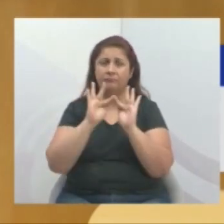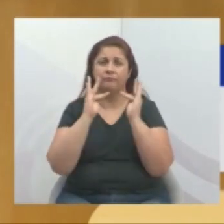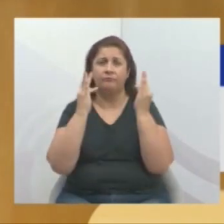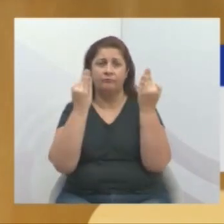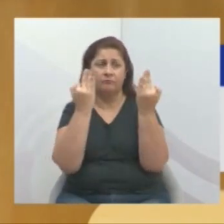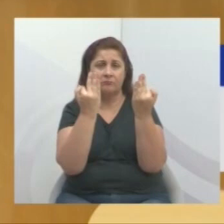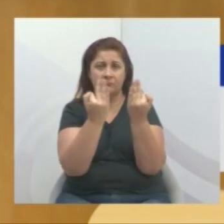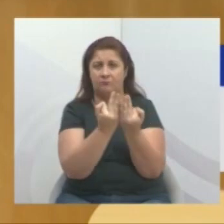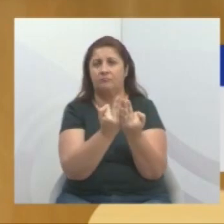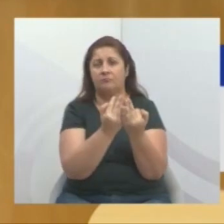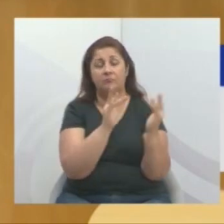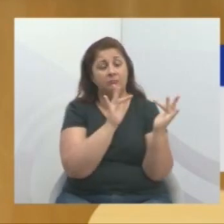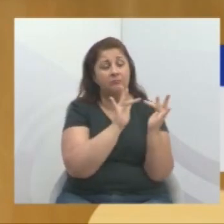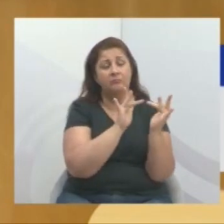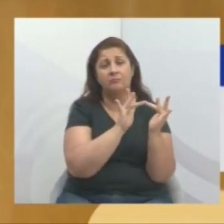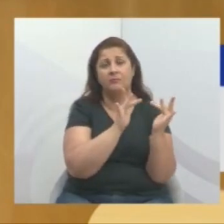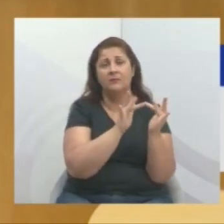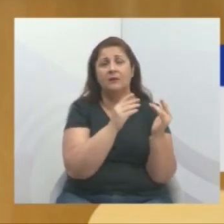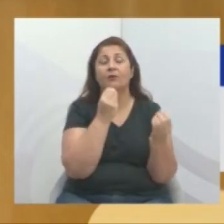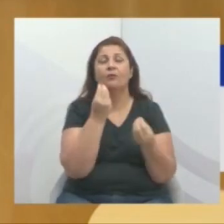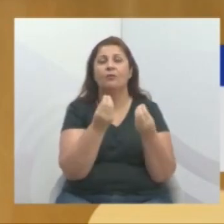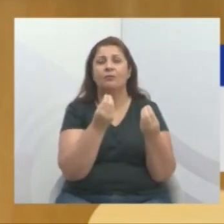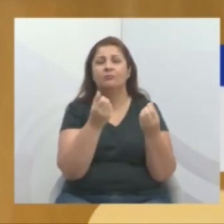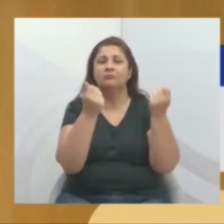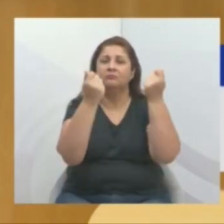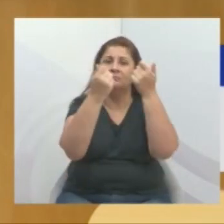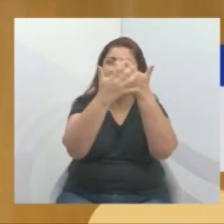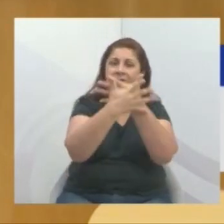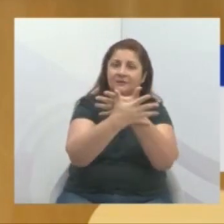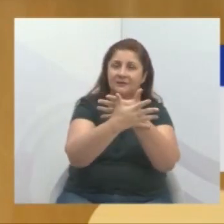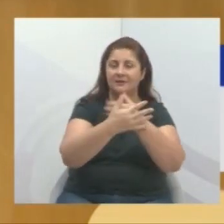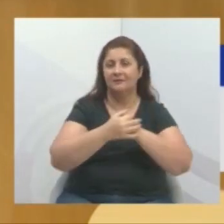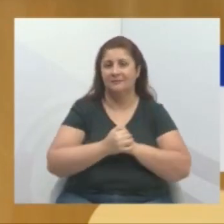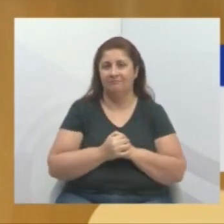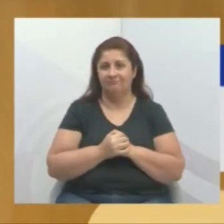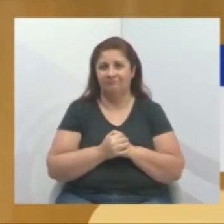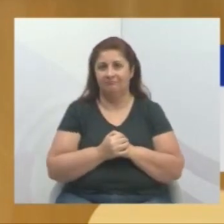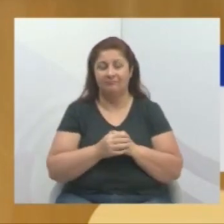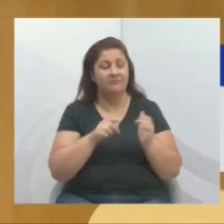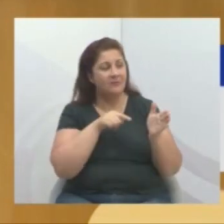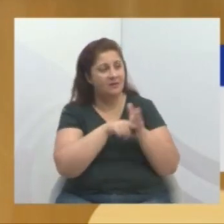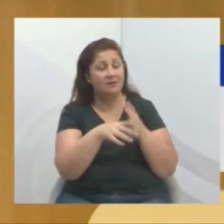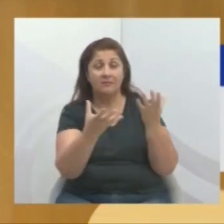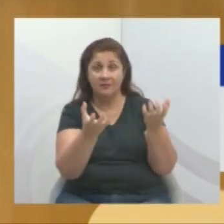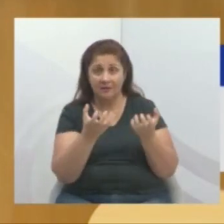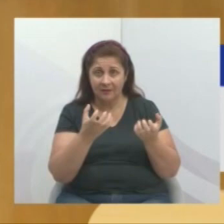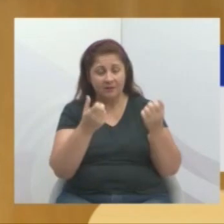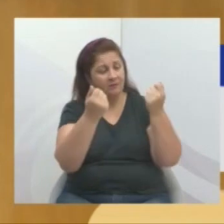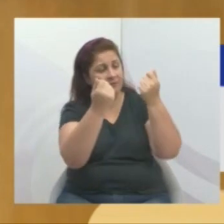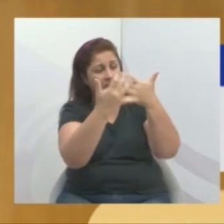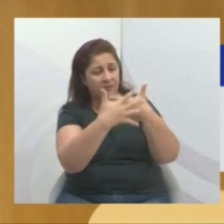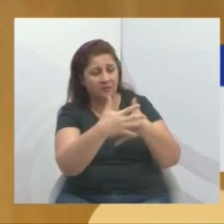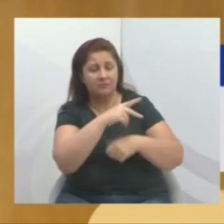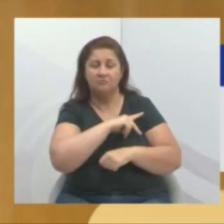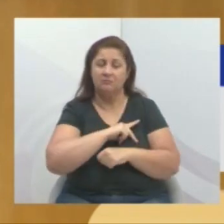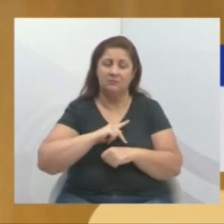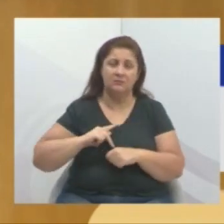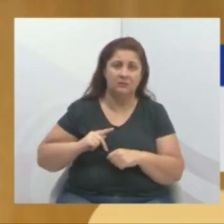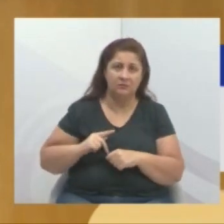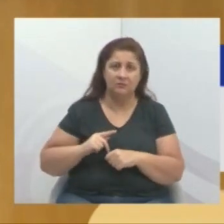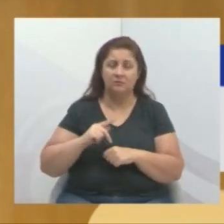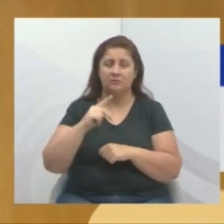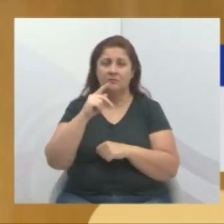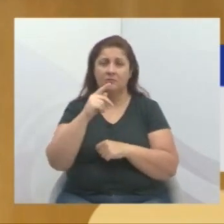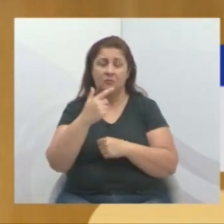chegar até esses pacientes e falar: você deseja receber uma videoconferência do seu pastor ou do